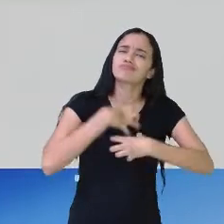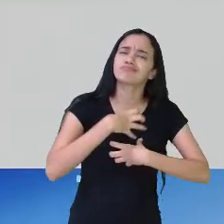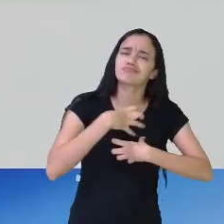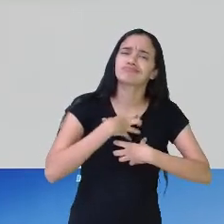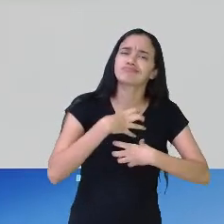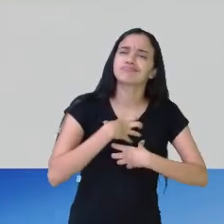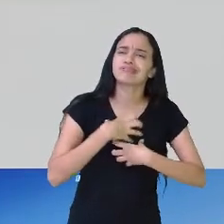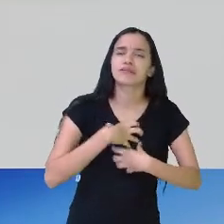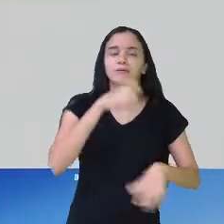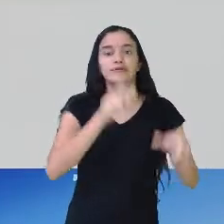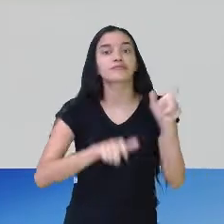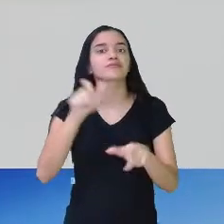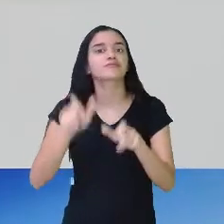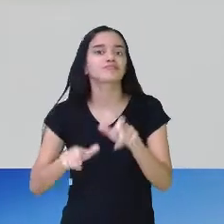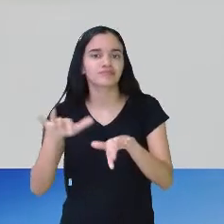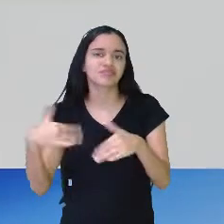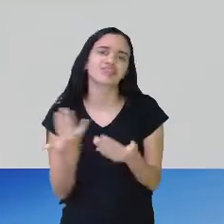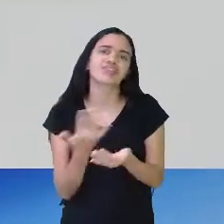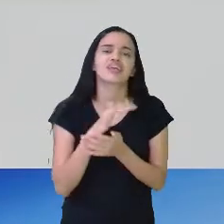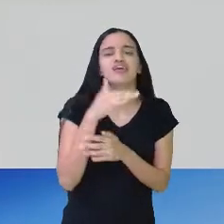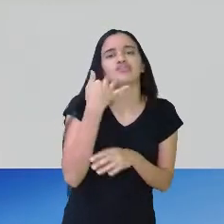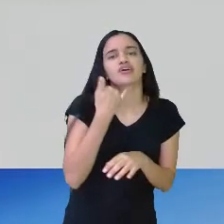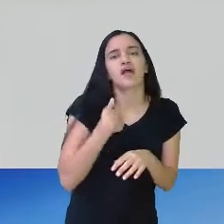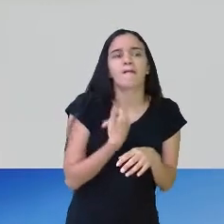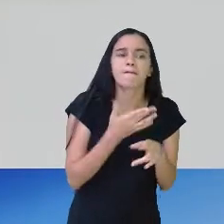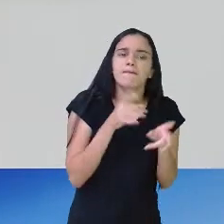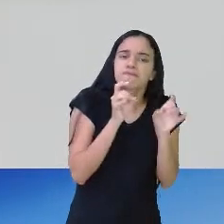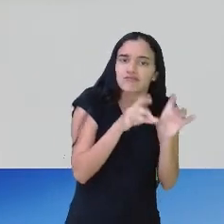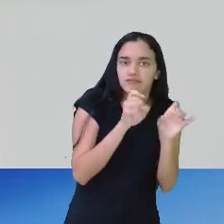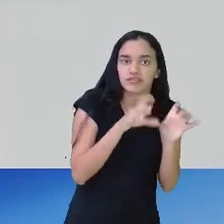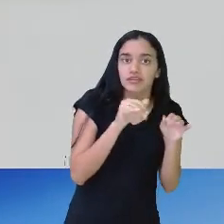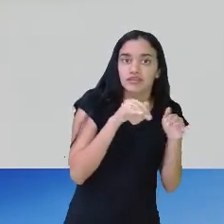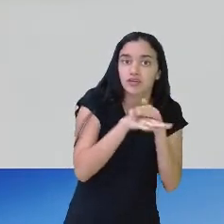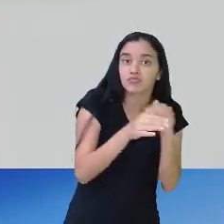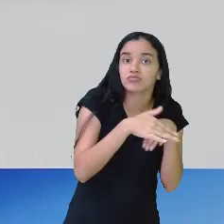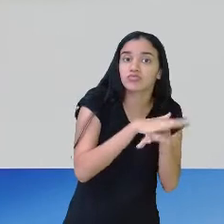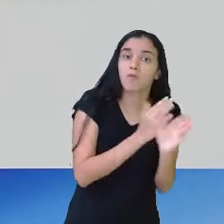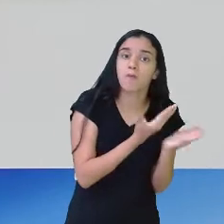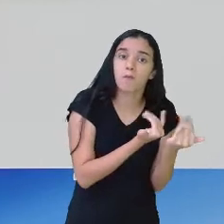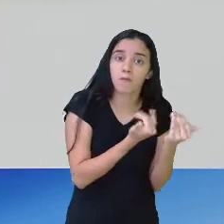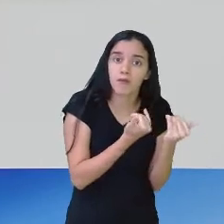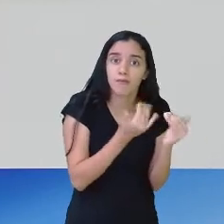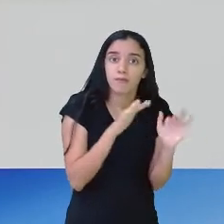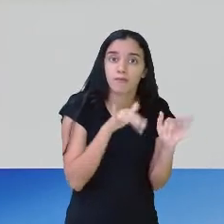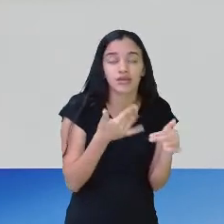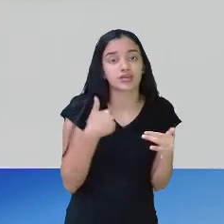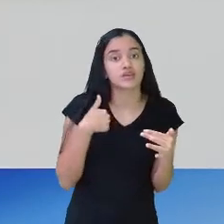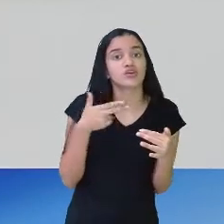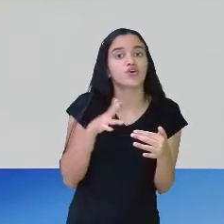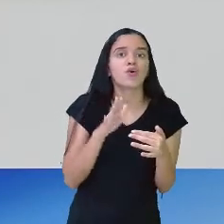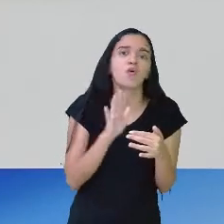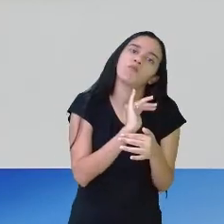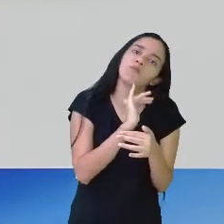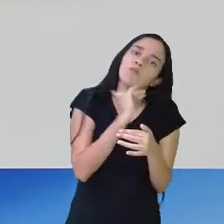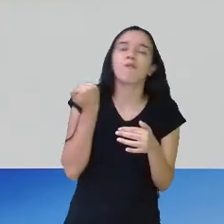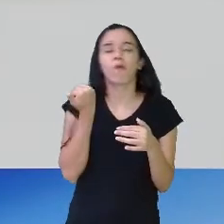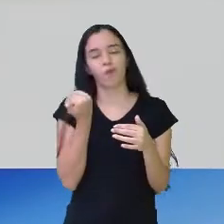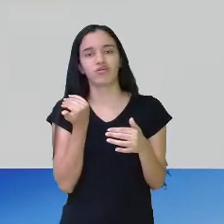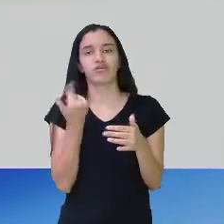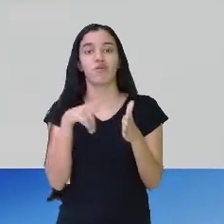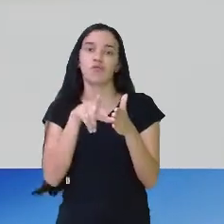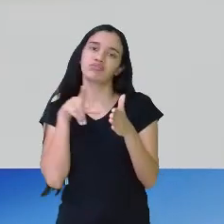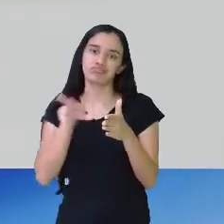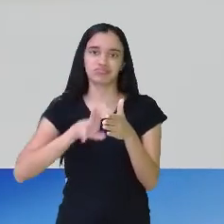dos personagens em ter que vender um par de sapatos de um bebê que nunca usou, talvez porque tenha morrido antes de chegar a chance